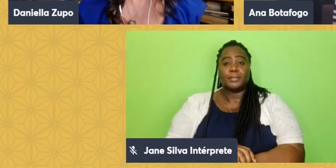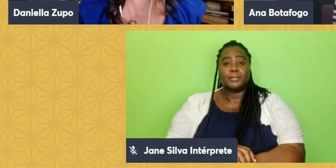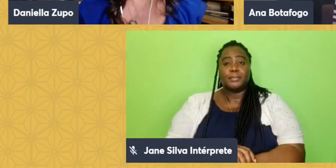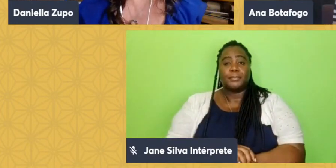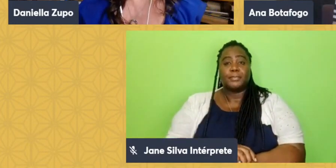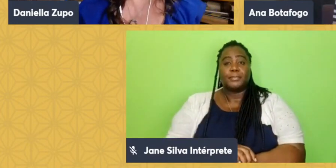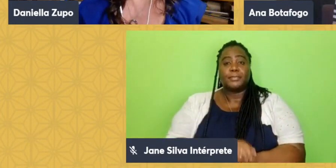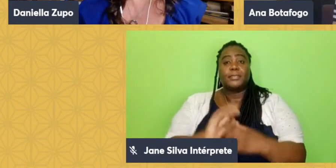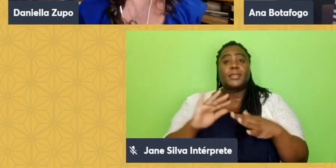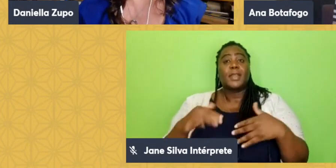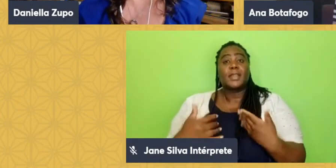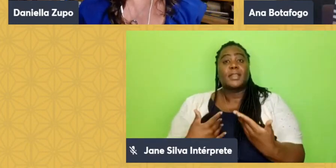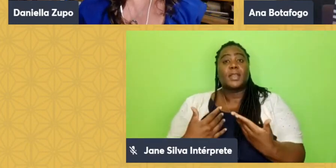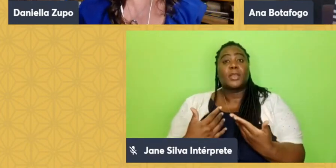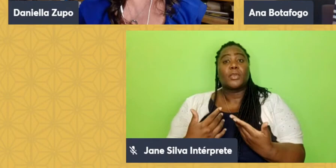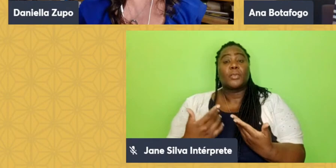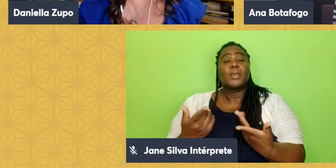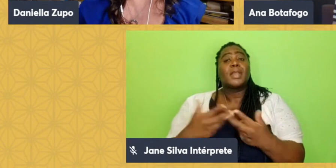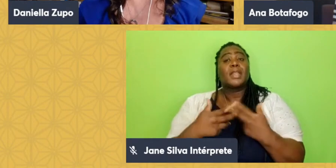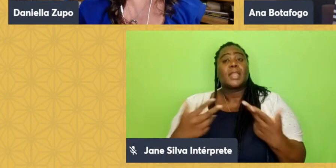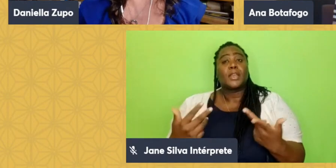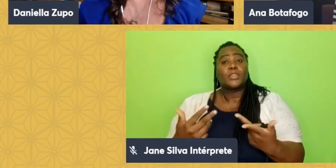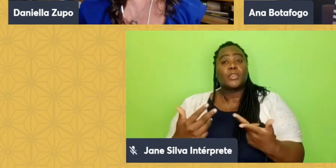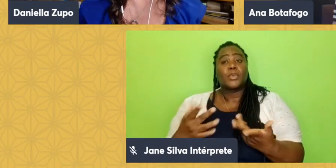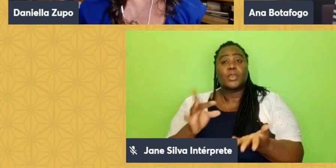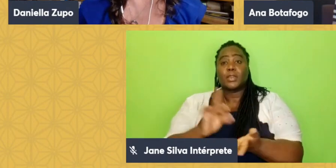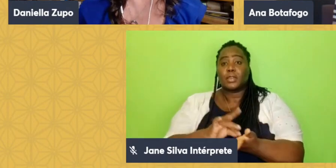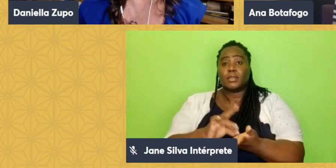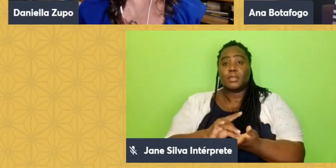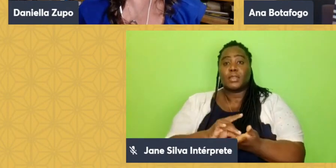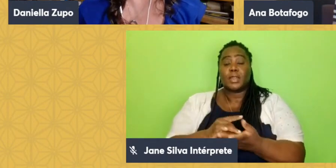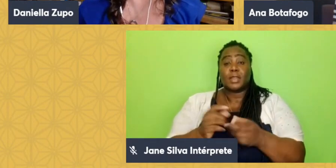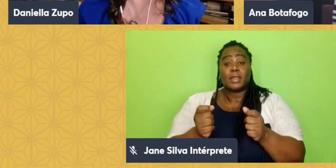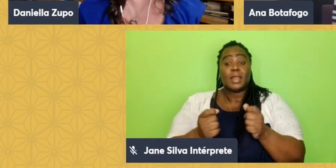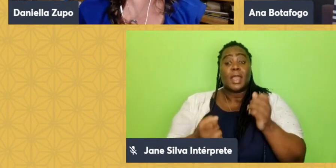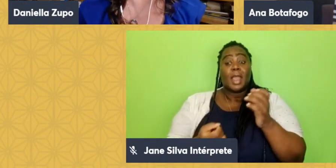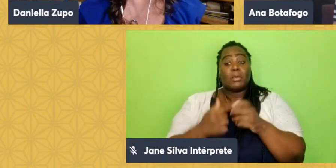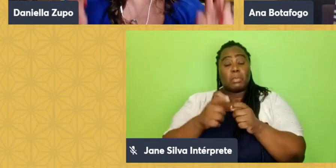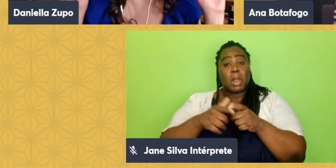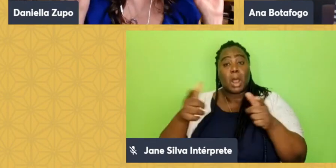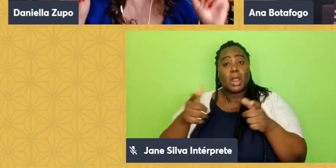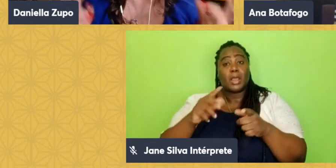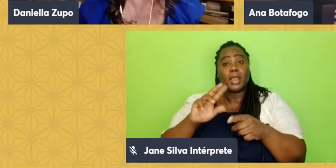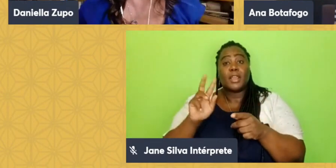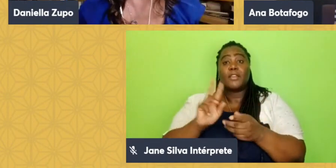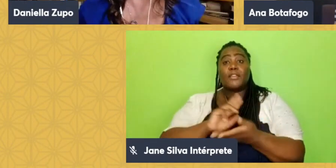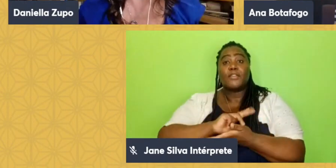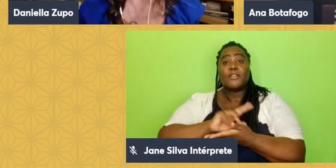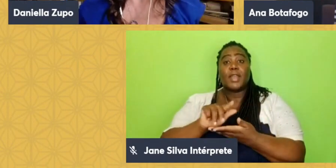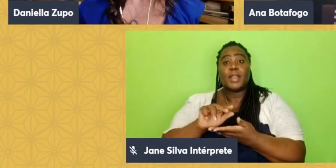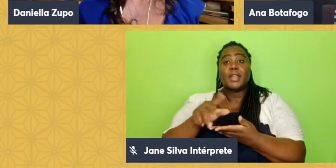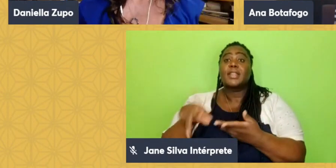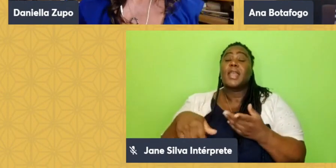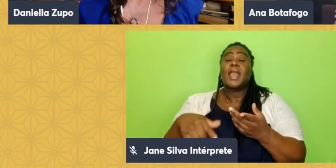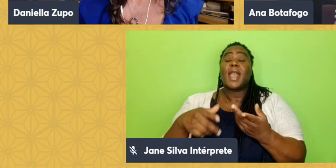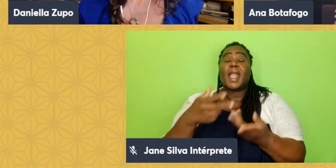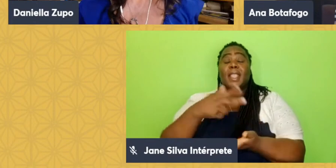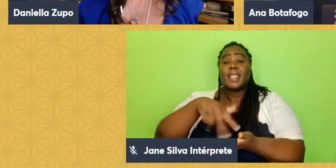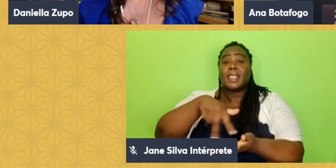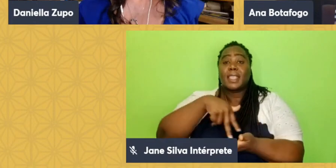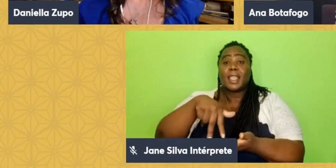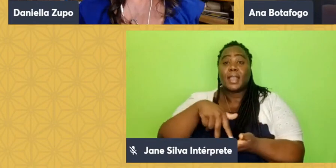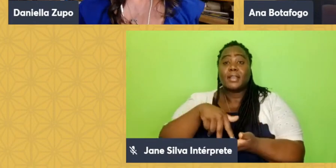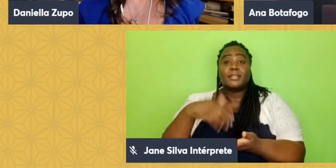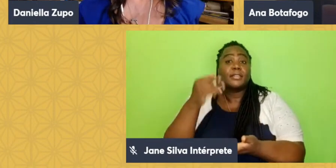E aí um dos uma das razões é um dos pilares desse crescimento tá dessa rede são as famosas dancinhas Oi